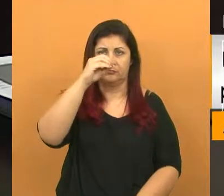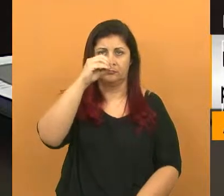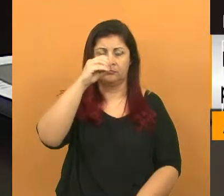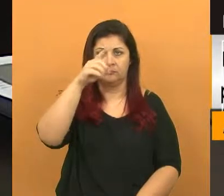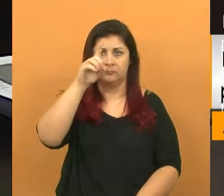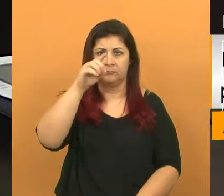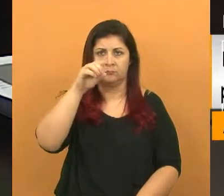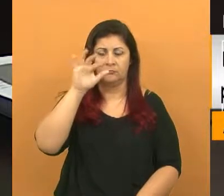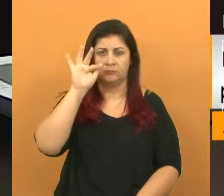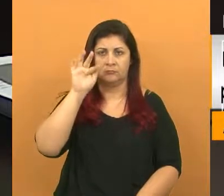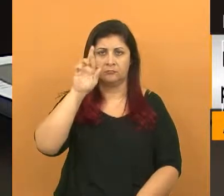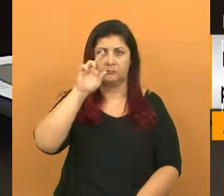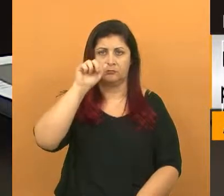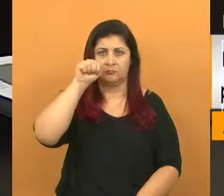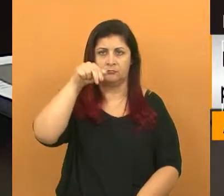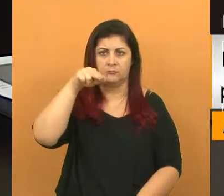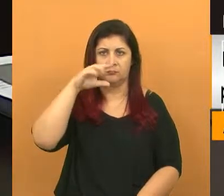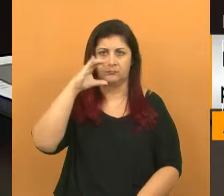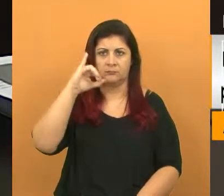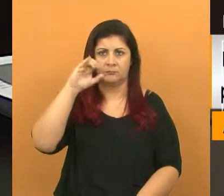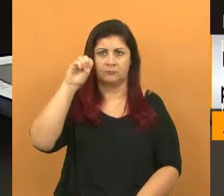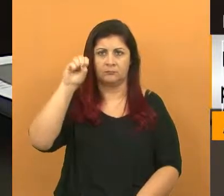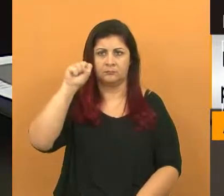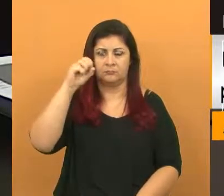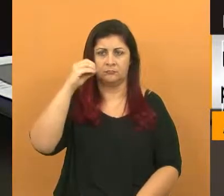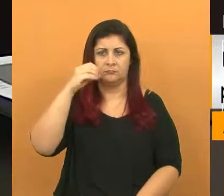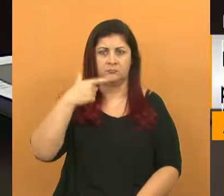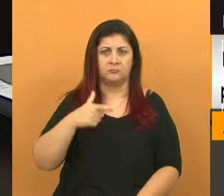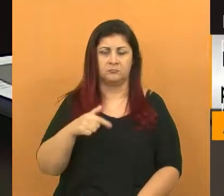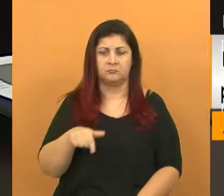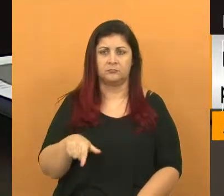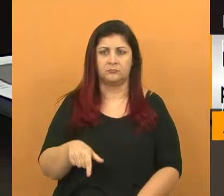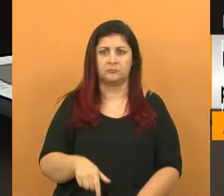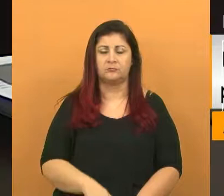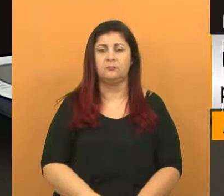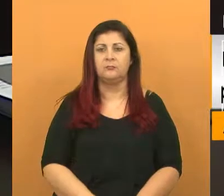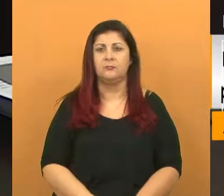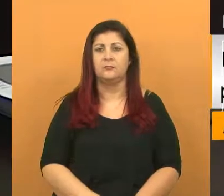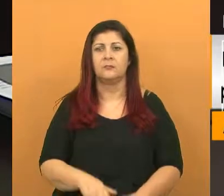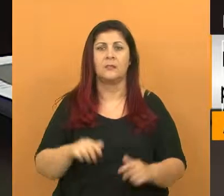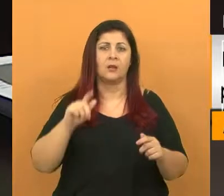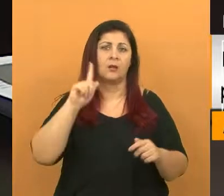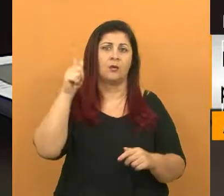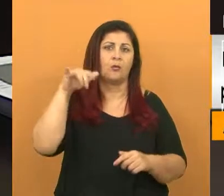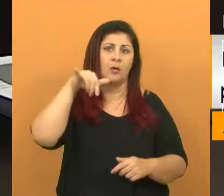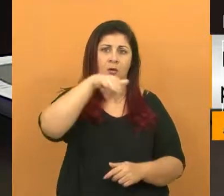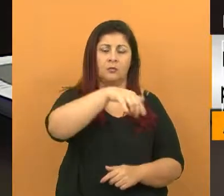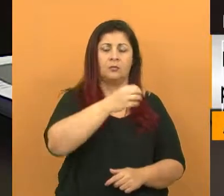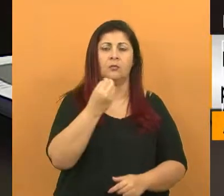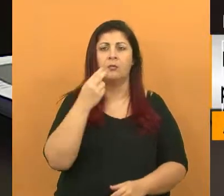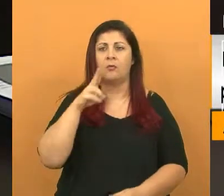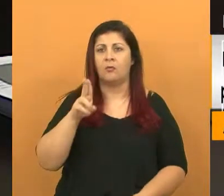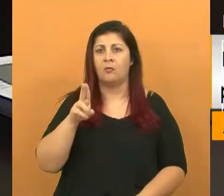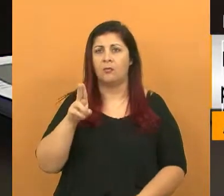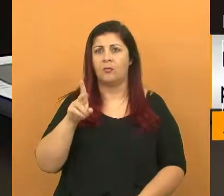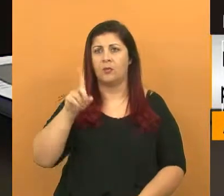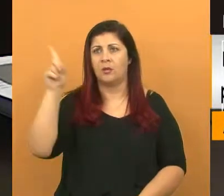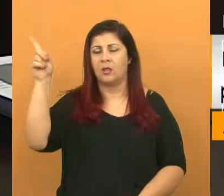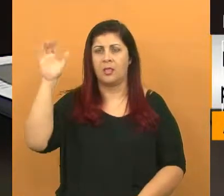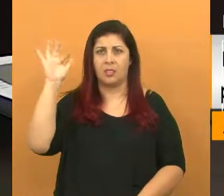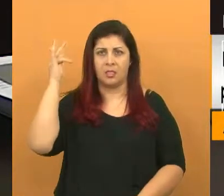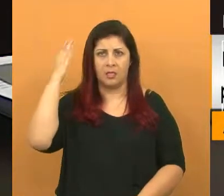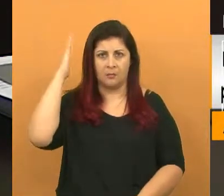atender. Por isso que vai para o serviço de referência, que é Guarulhos ou o Hospital Regional lá de